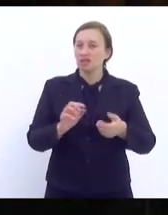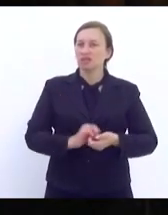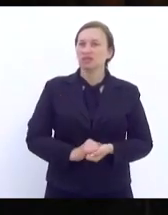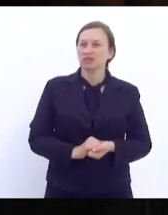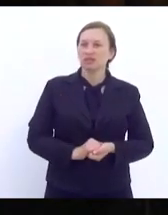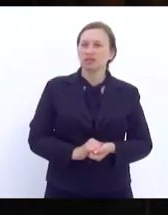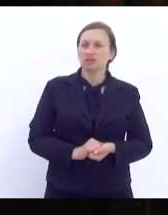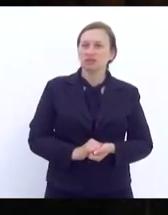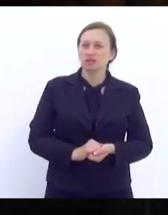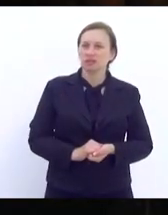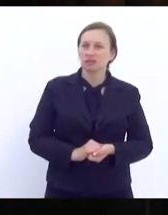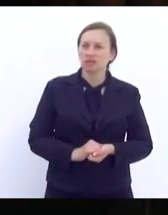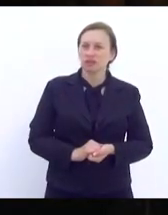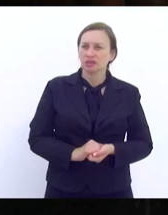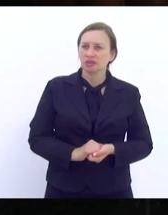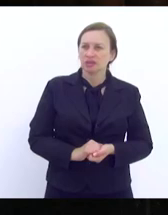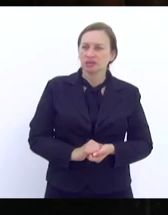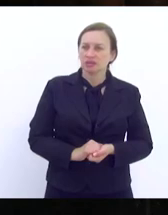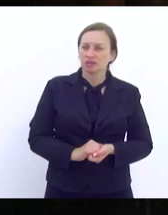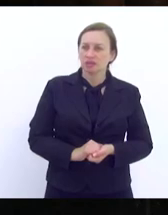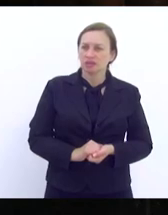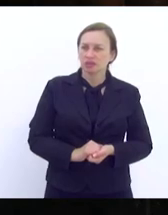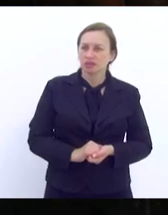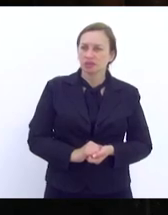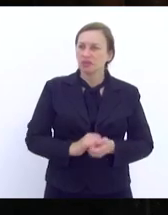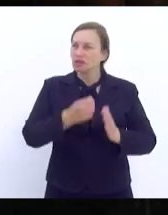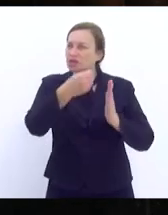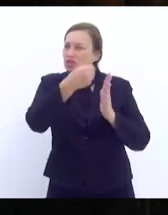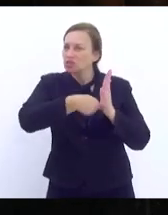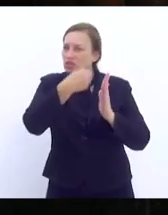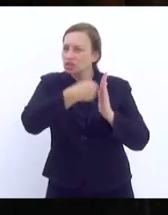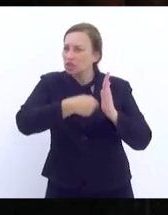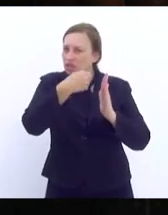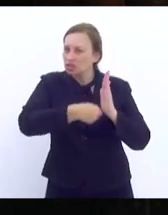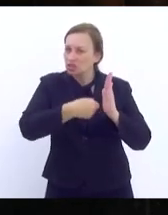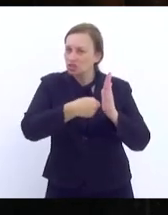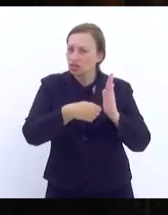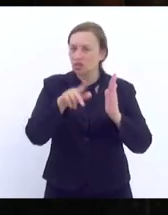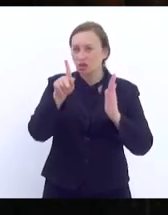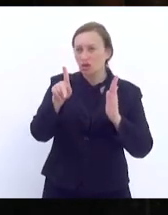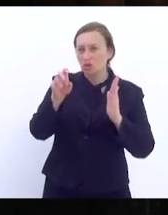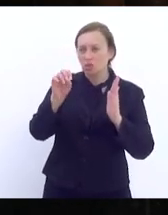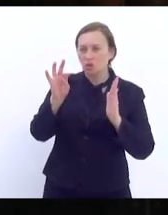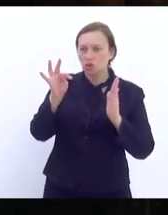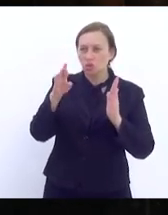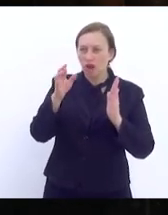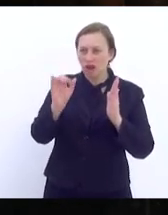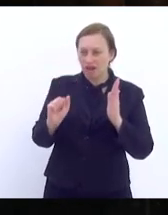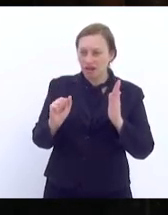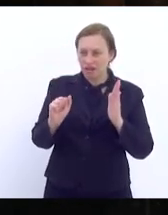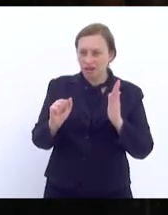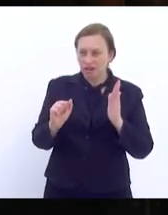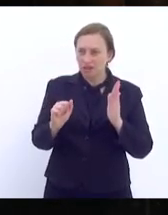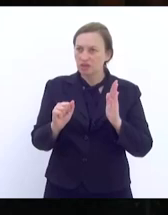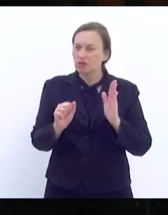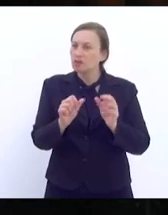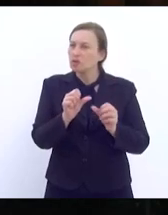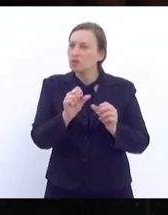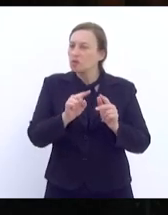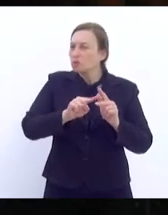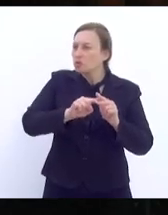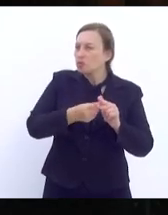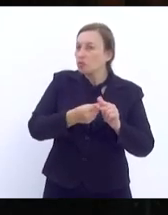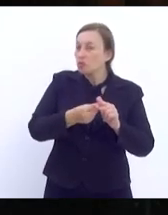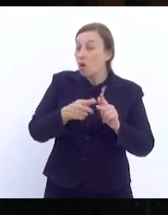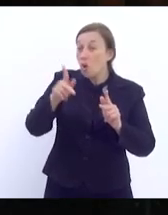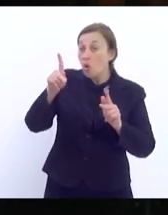isso as taxas portuárias foram reajustadas o Rio de Janeiro virou o